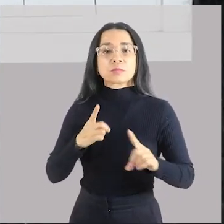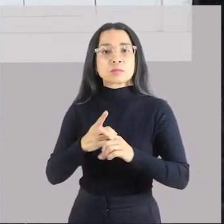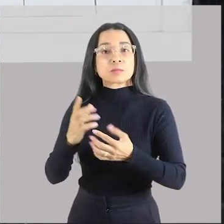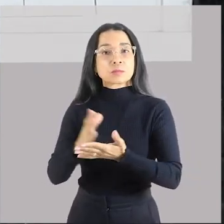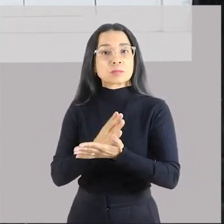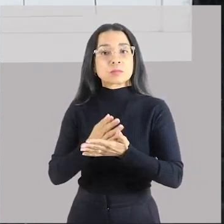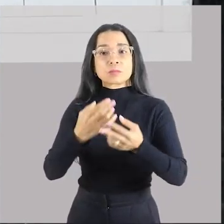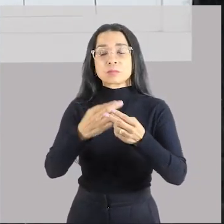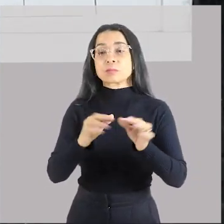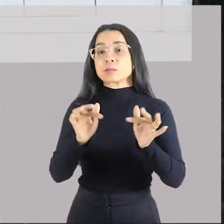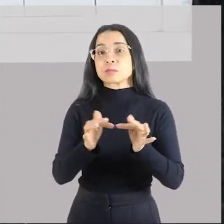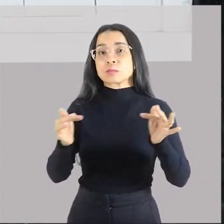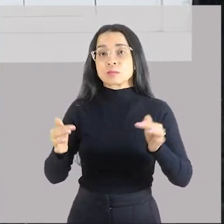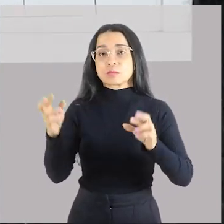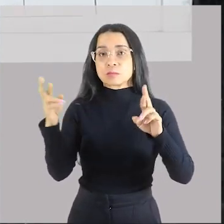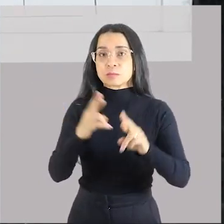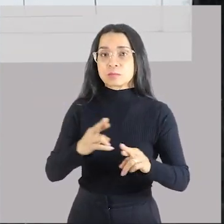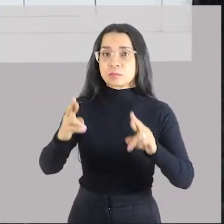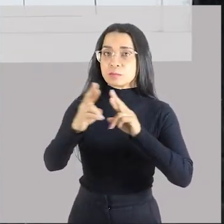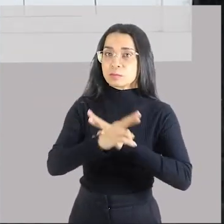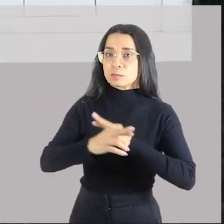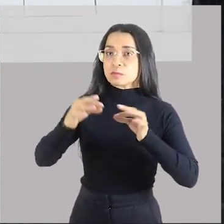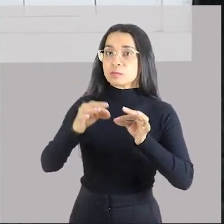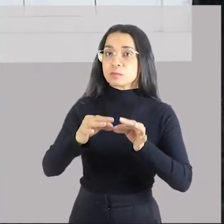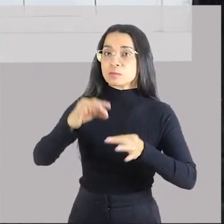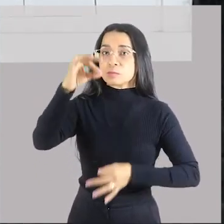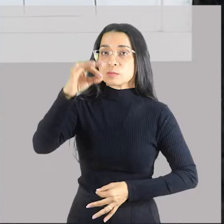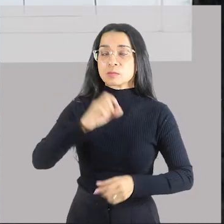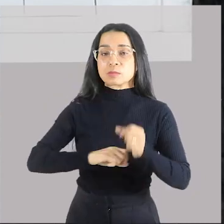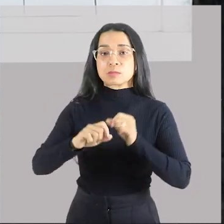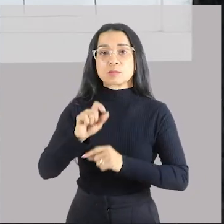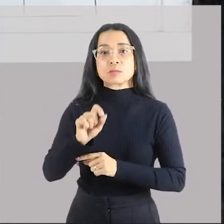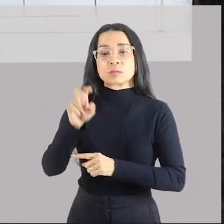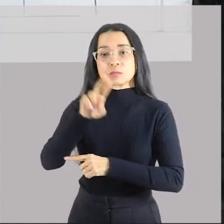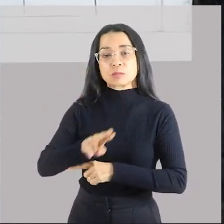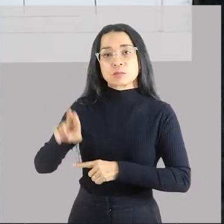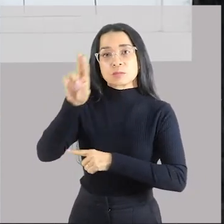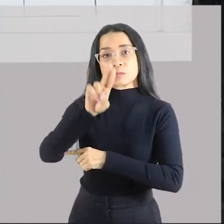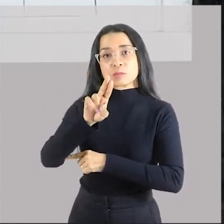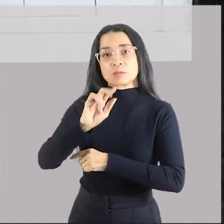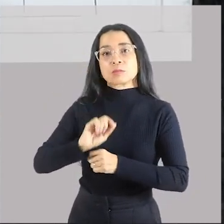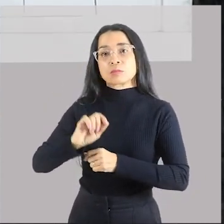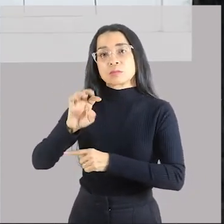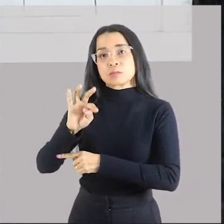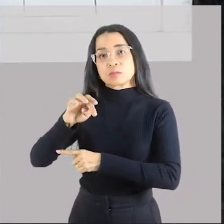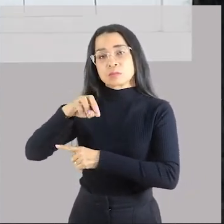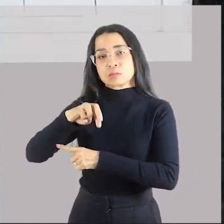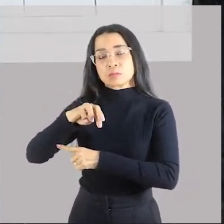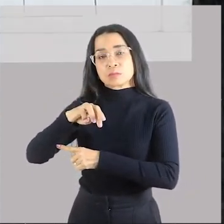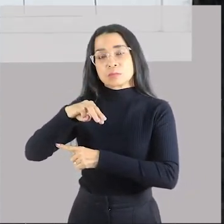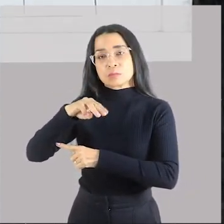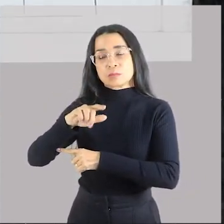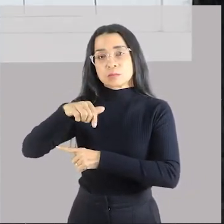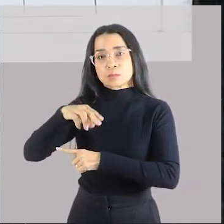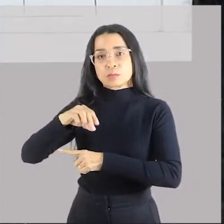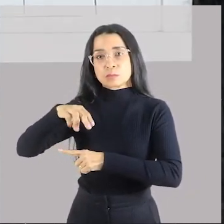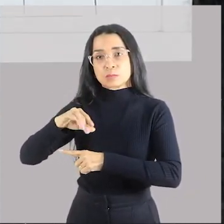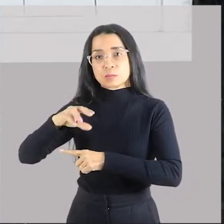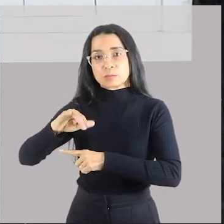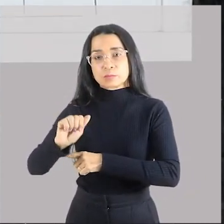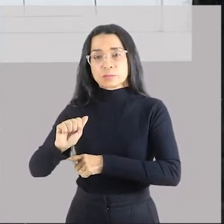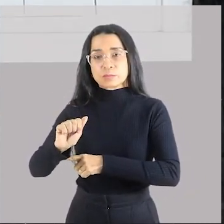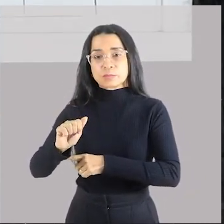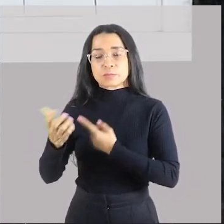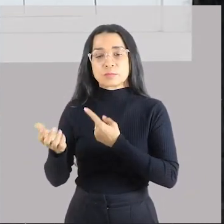algumas fórmulas que vão relacionar essas medidas e para isso a gente vai usar a trigonometria. Olha só, turma. O que